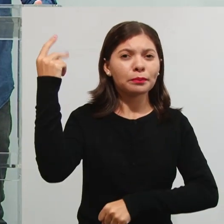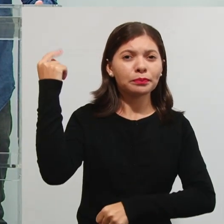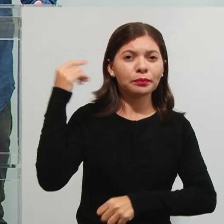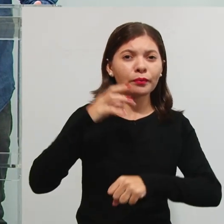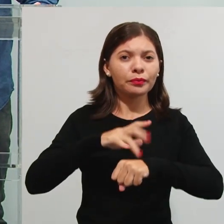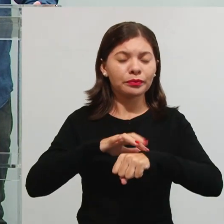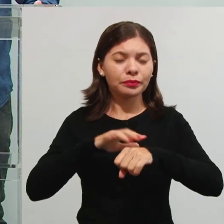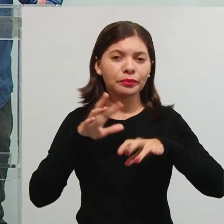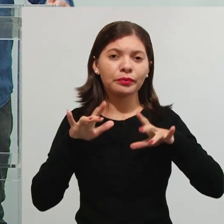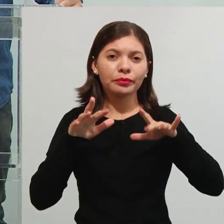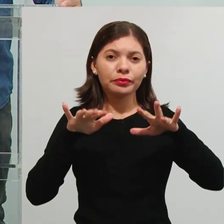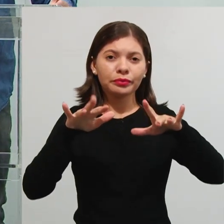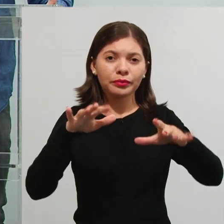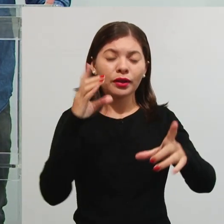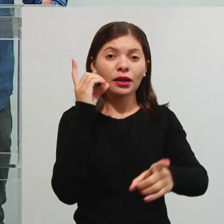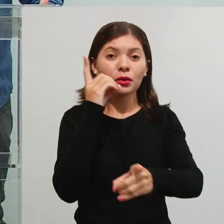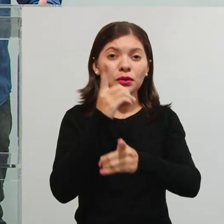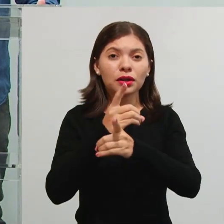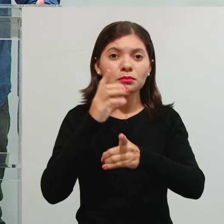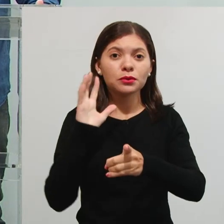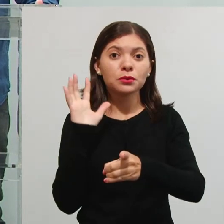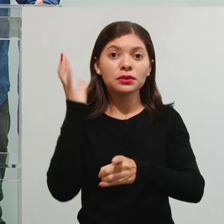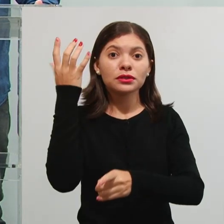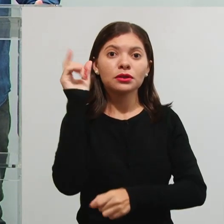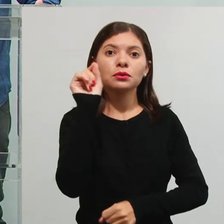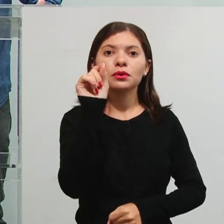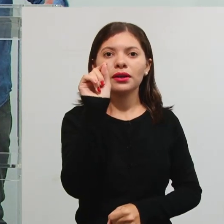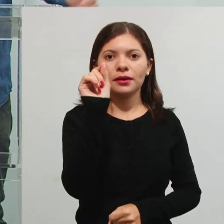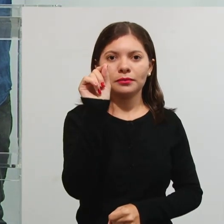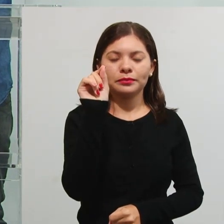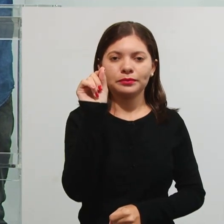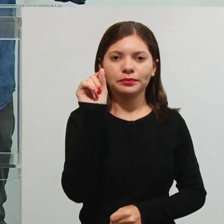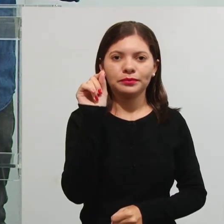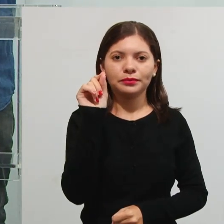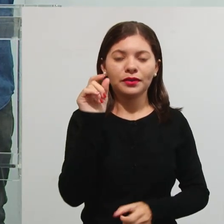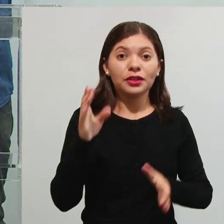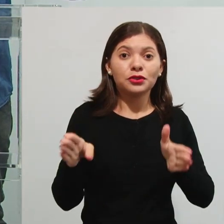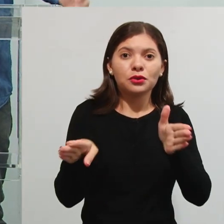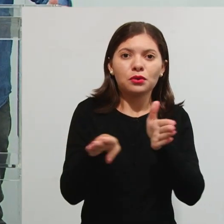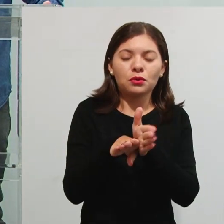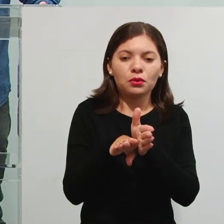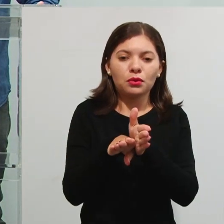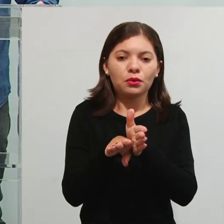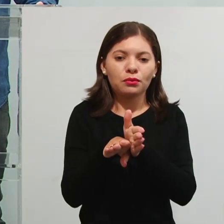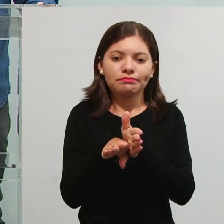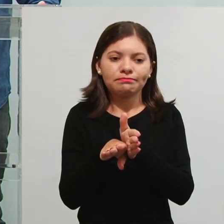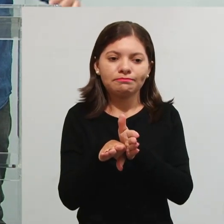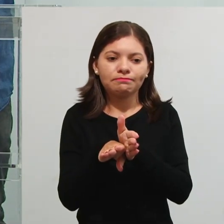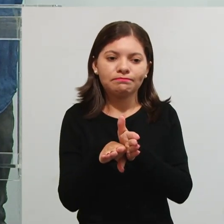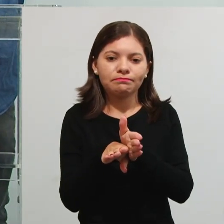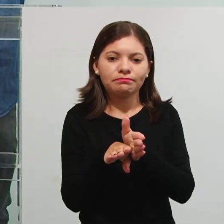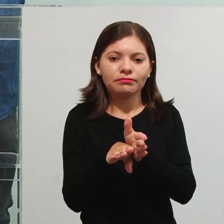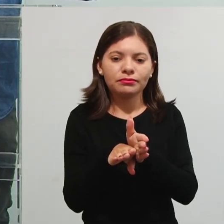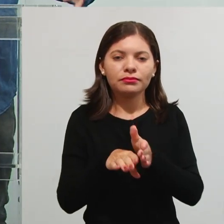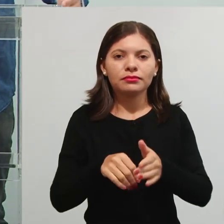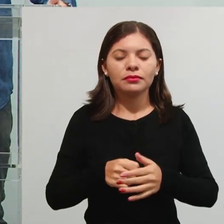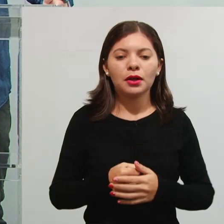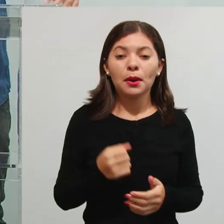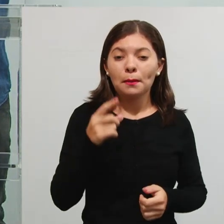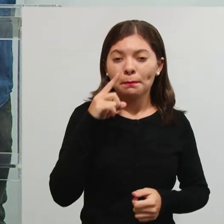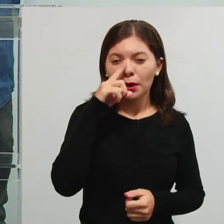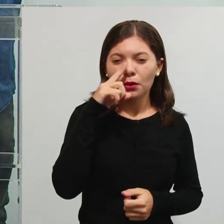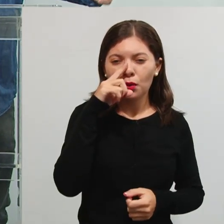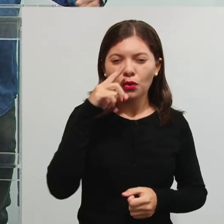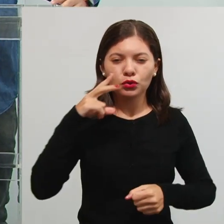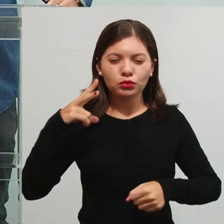seguinte situação. Chegou uma época que estava tão grave essa questão de propagação do vírus,